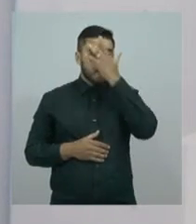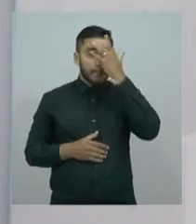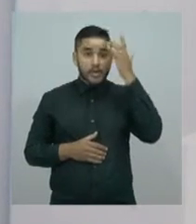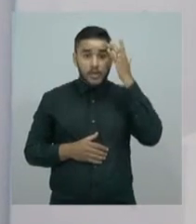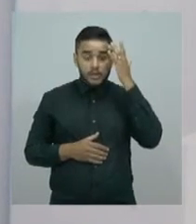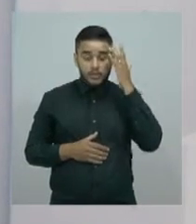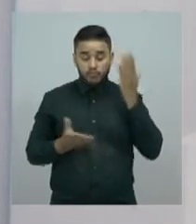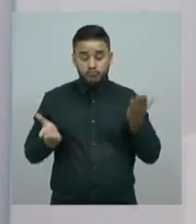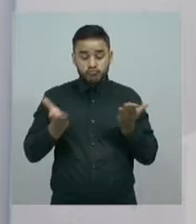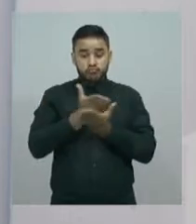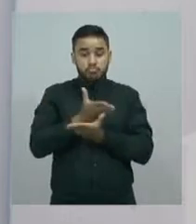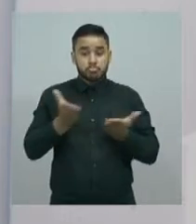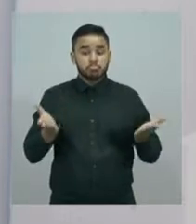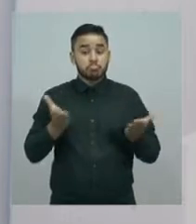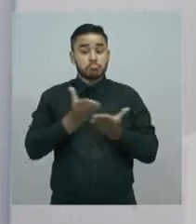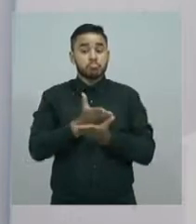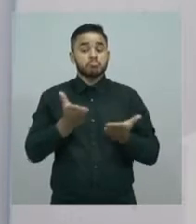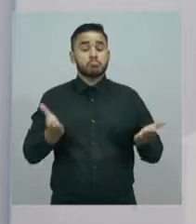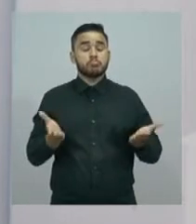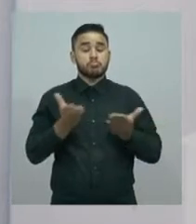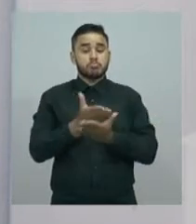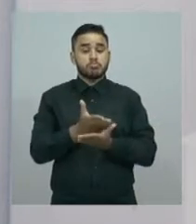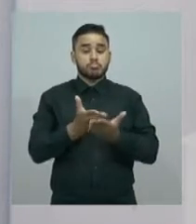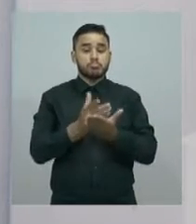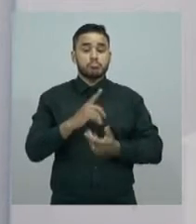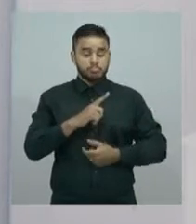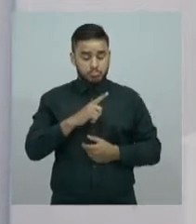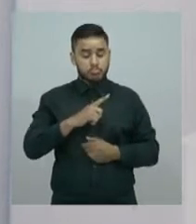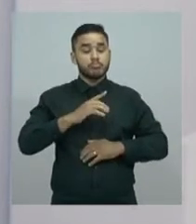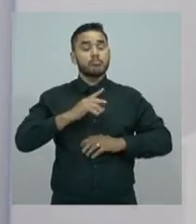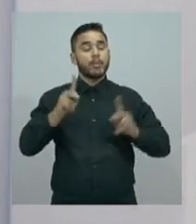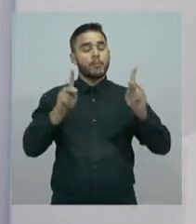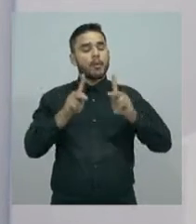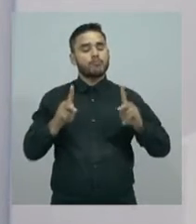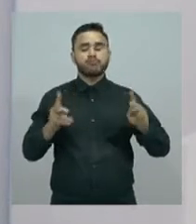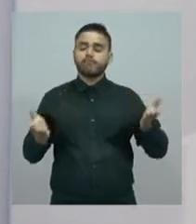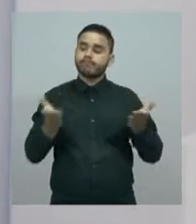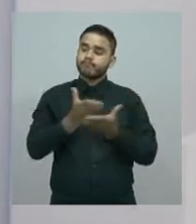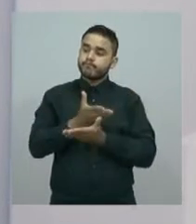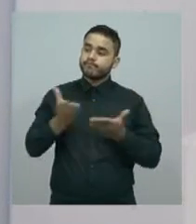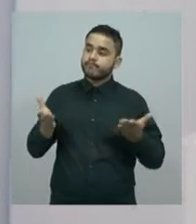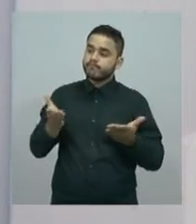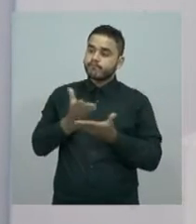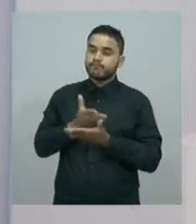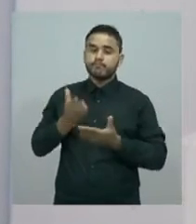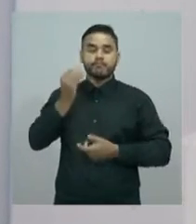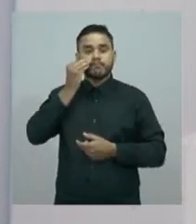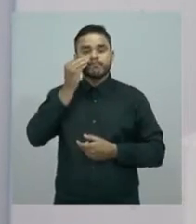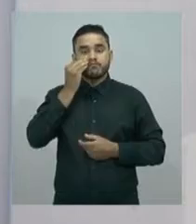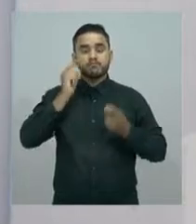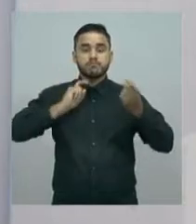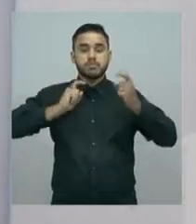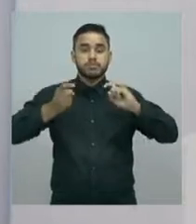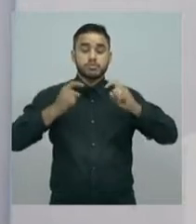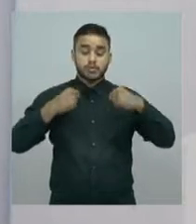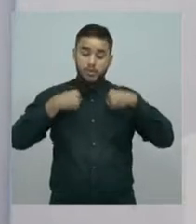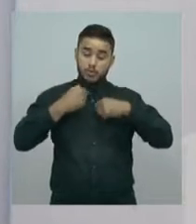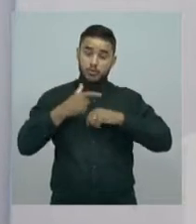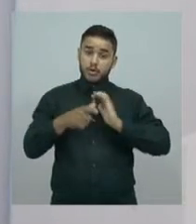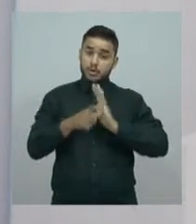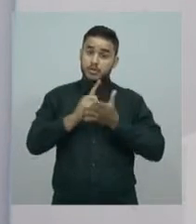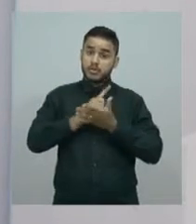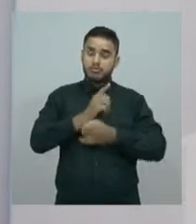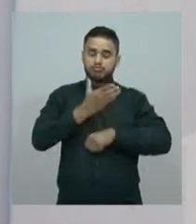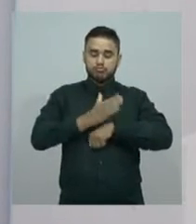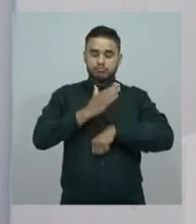mediadores capacitados, que eles passam por um treinamento e são supervisionados pelo Ministério